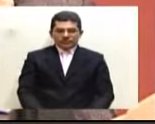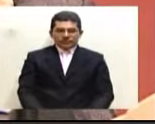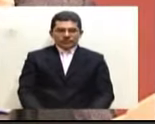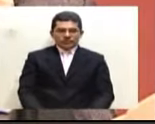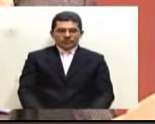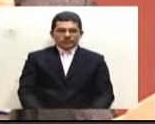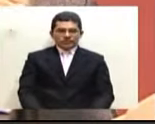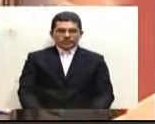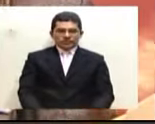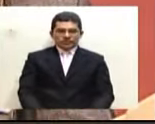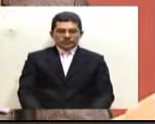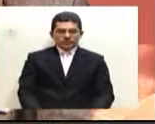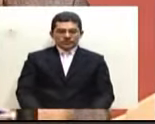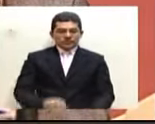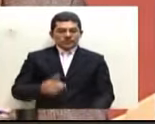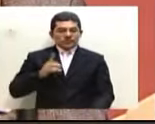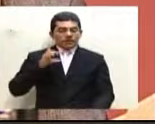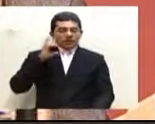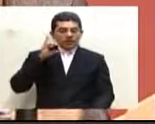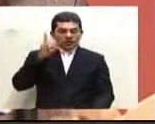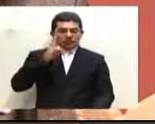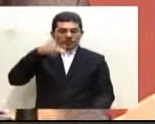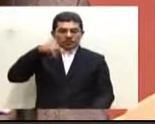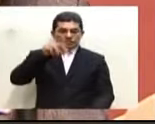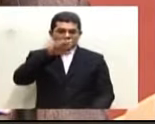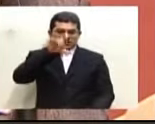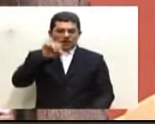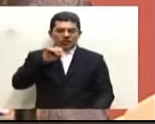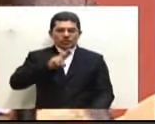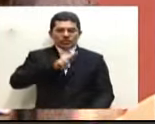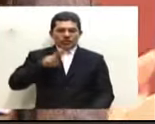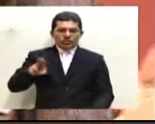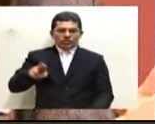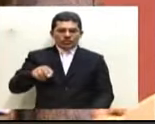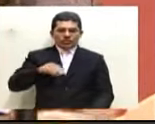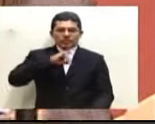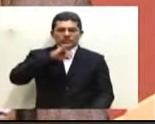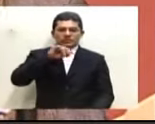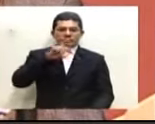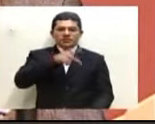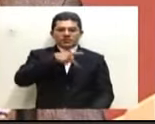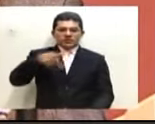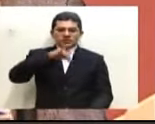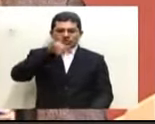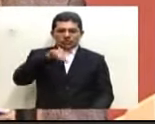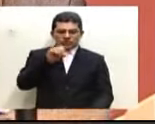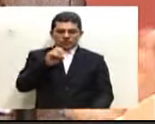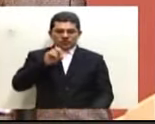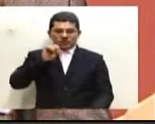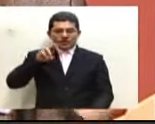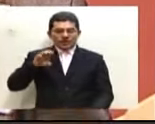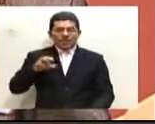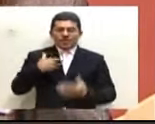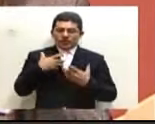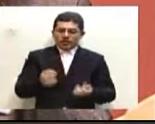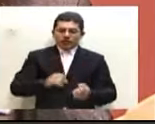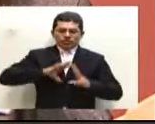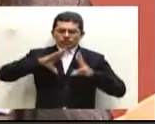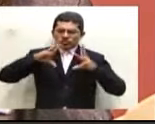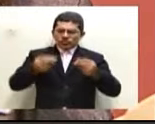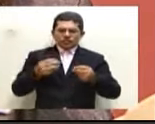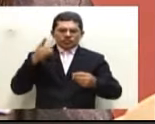gostaria, em nome do deputado Josué Neto, que certamente gostaria de estar aqui nesse momento, de todos os vossos